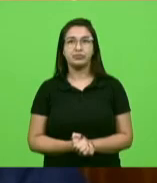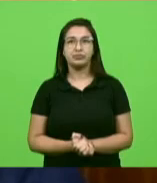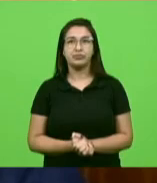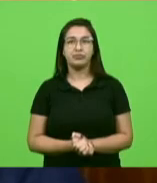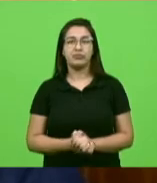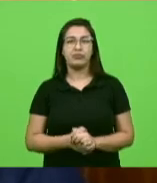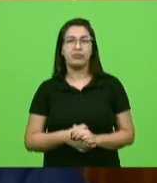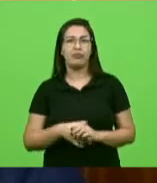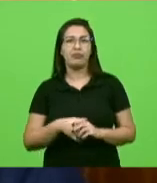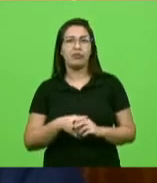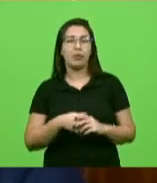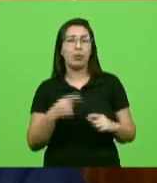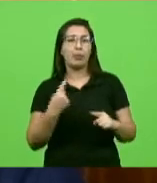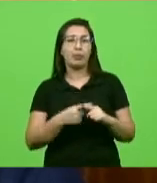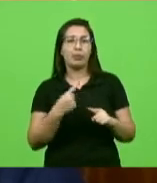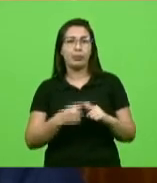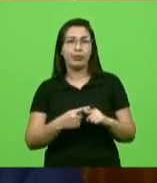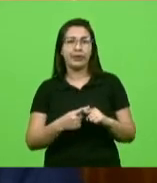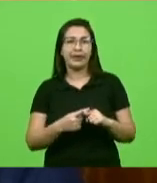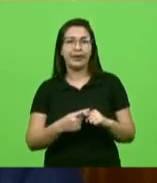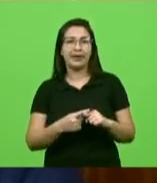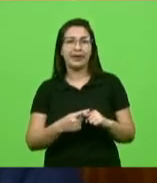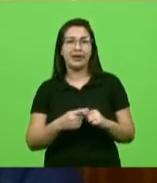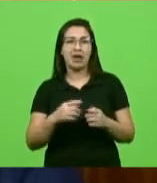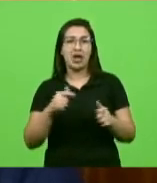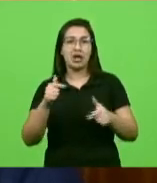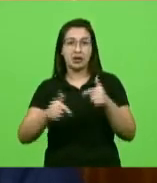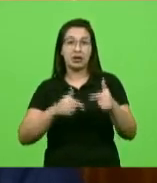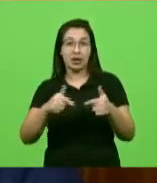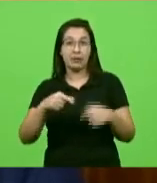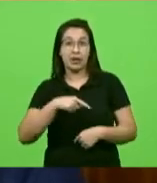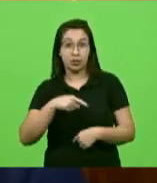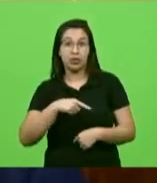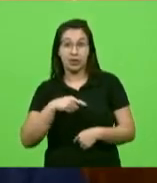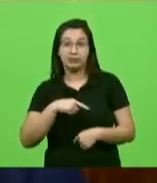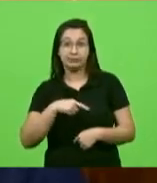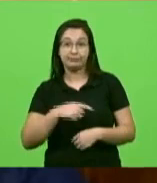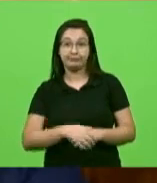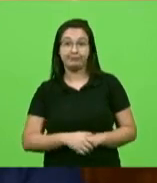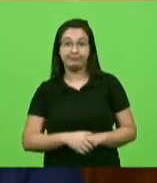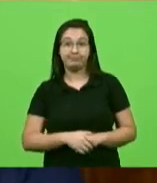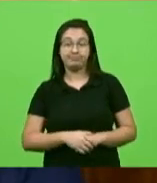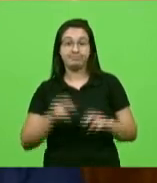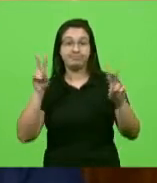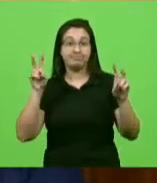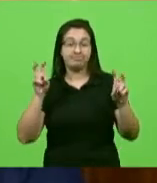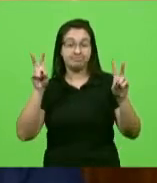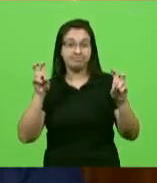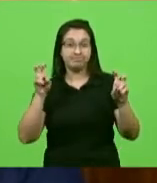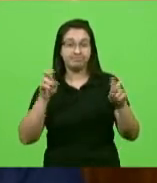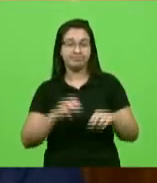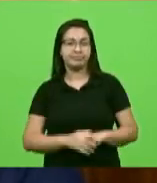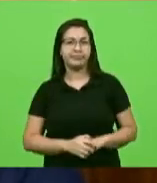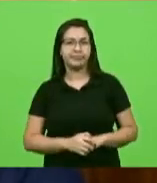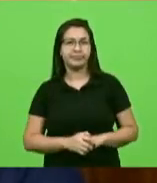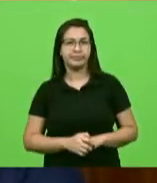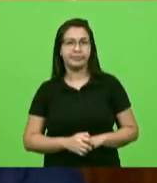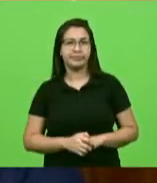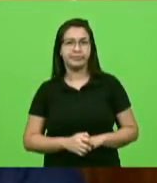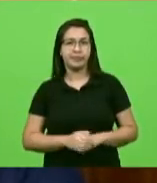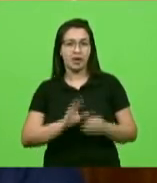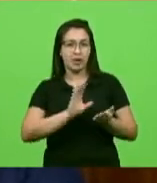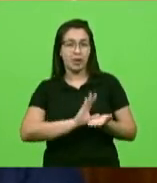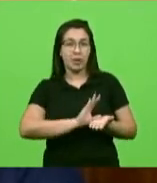Auxílio emergencial porque não há desemprego. E, abre aspas, não temos recursos